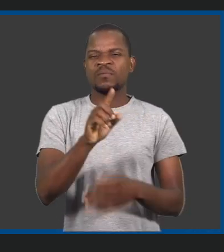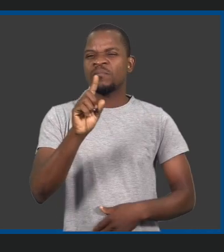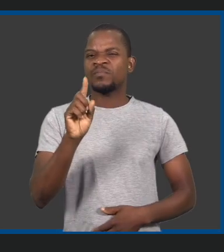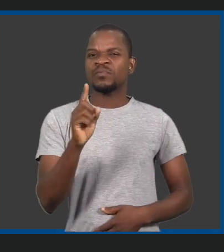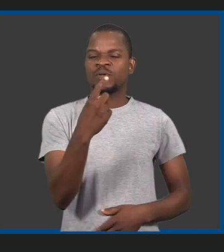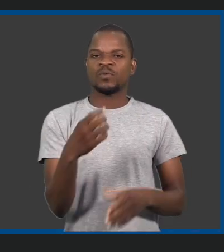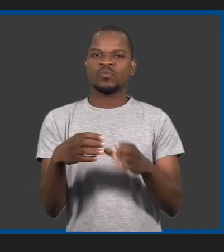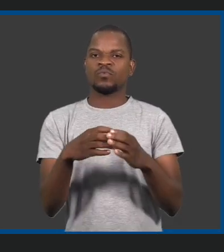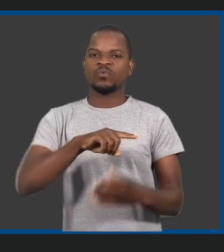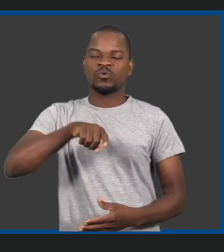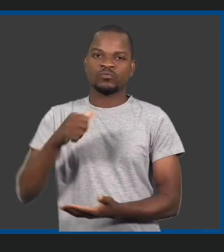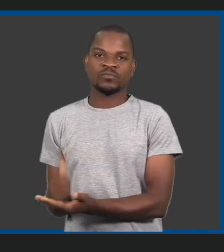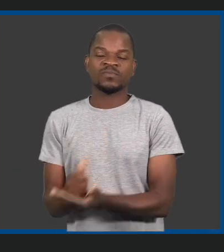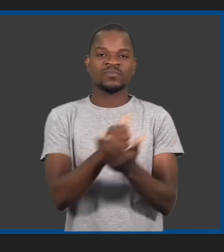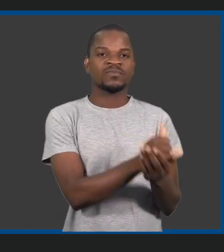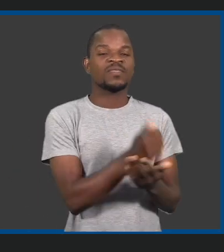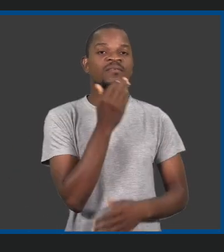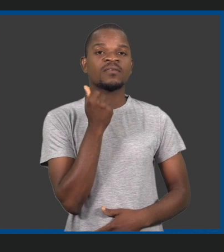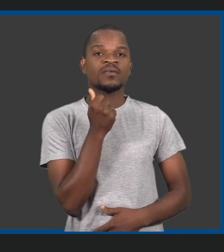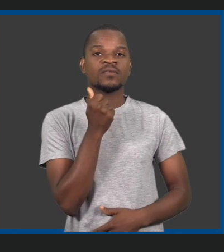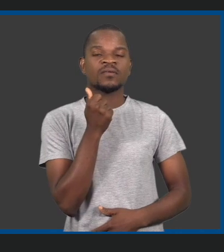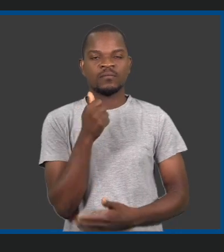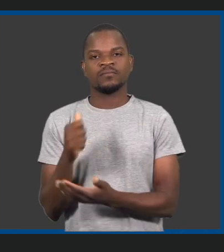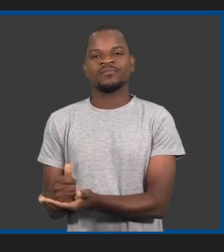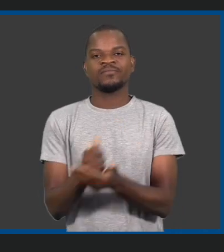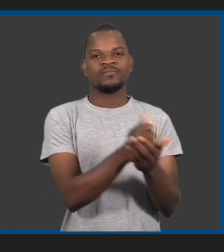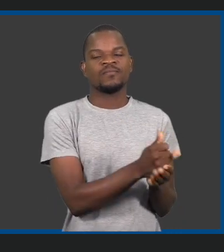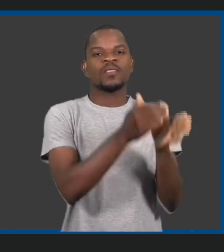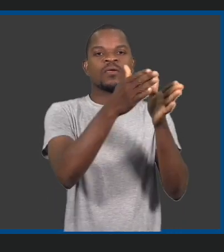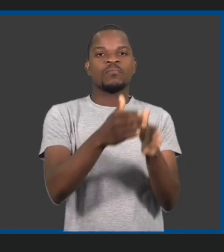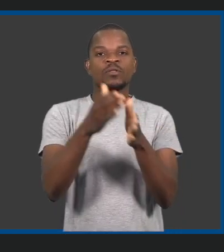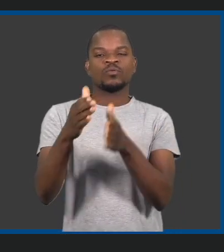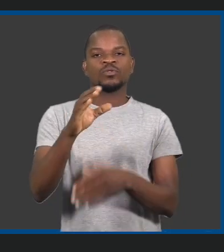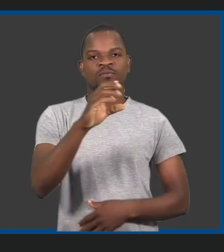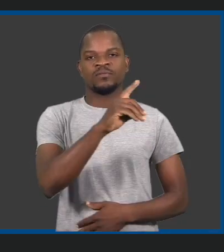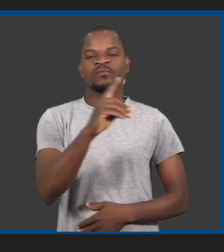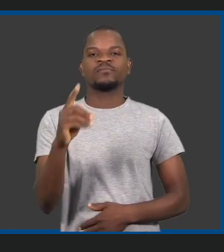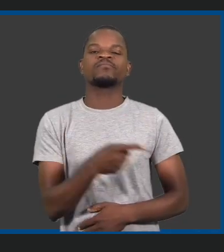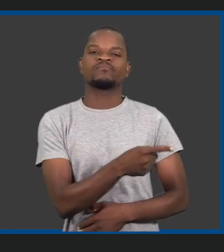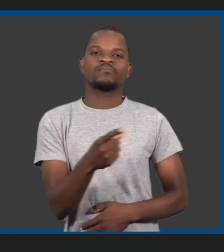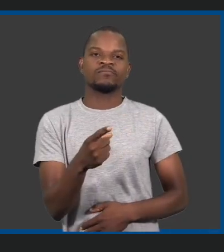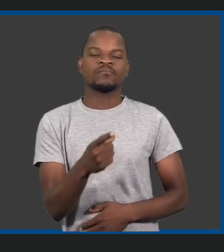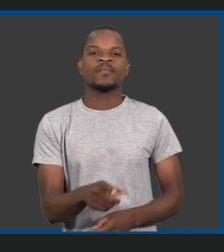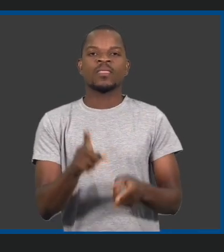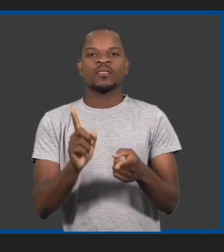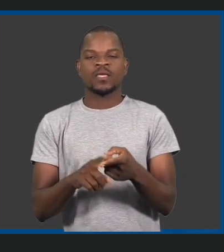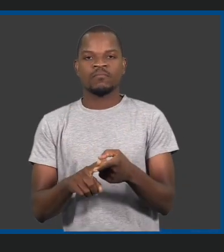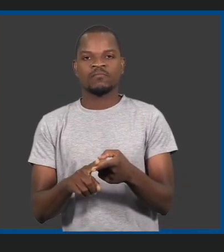Então, nós temos um grupo de pessoas que têm a prioridade. Ademais, mesmo